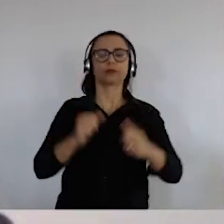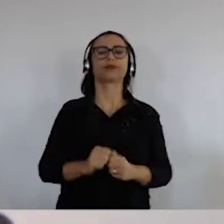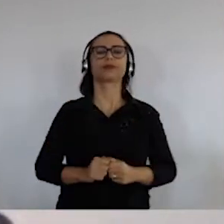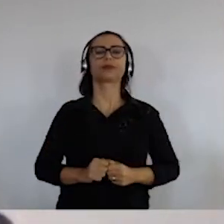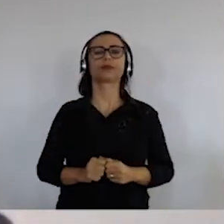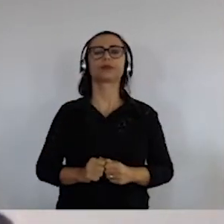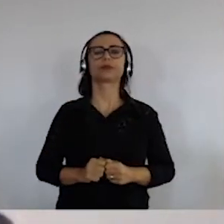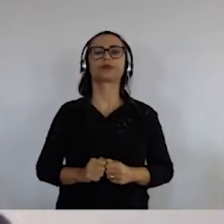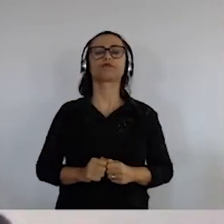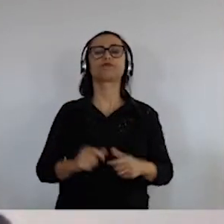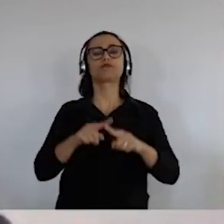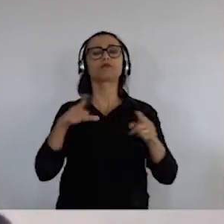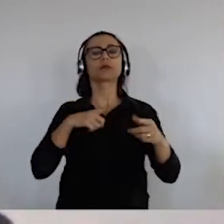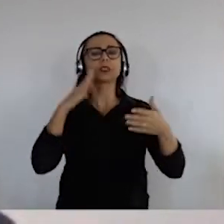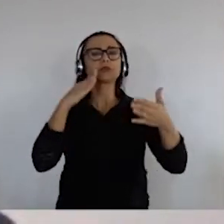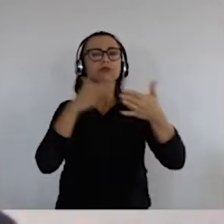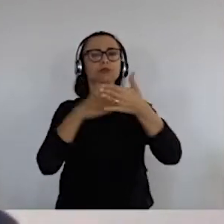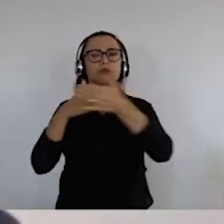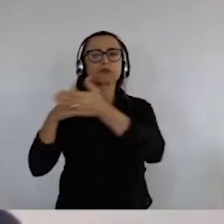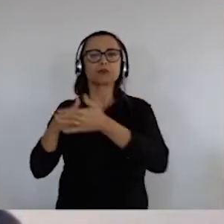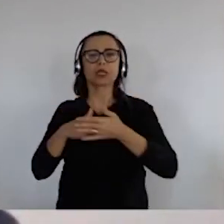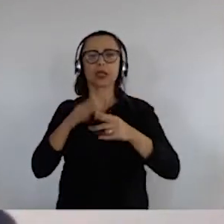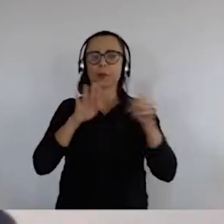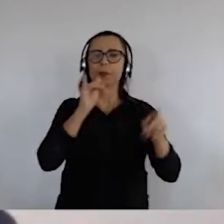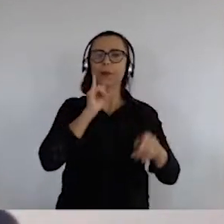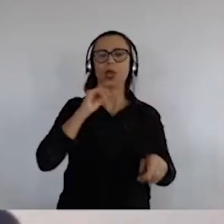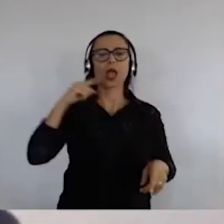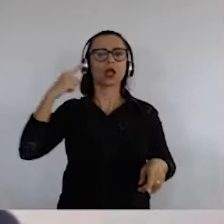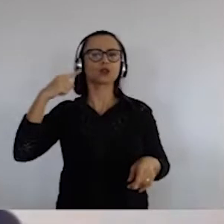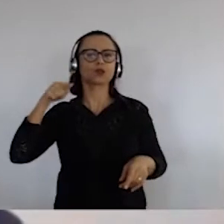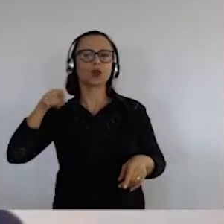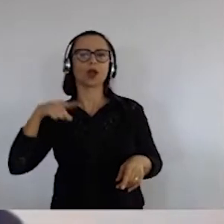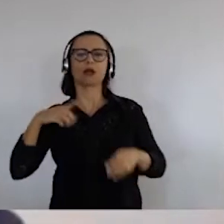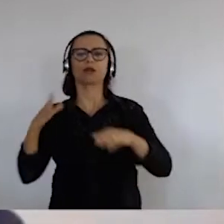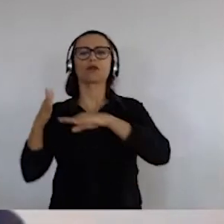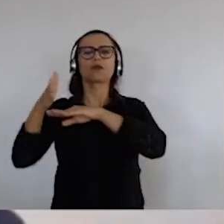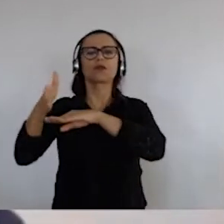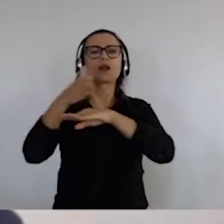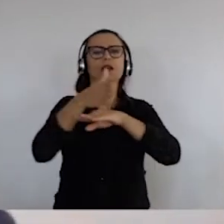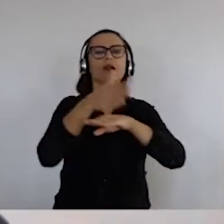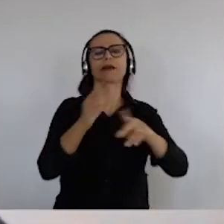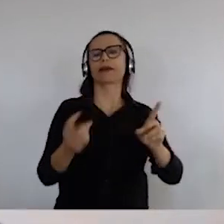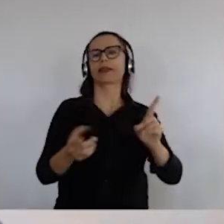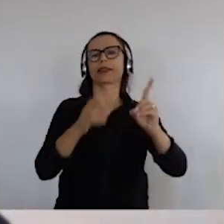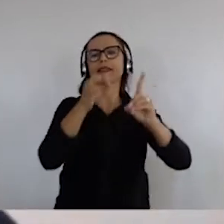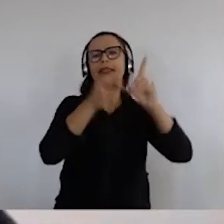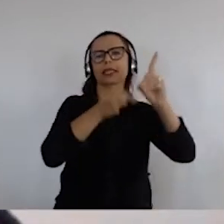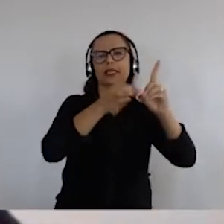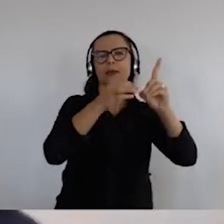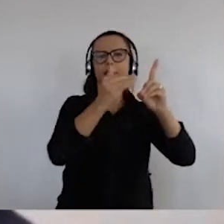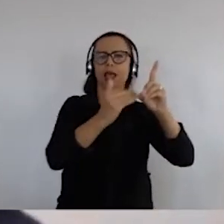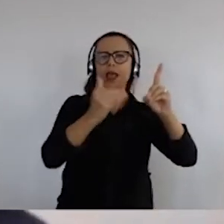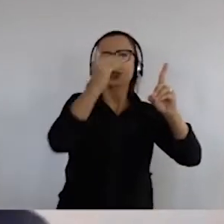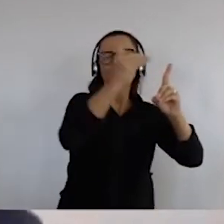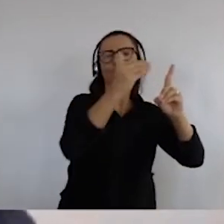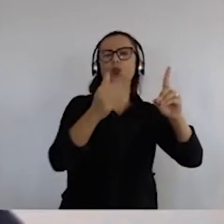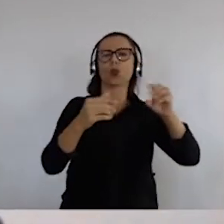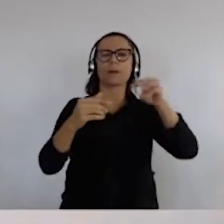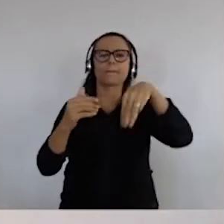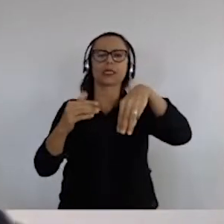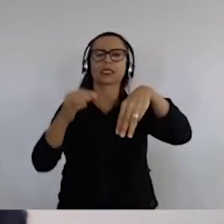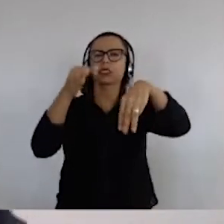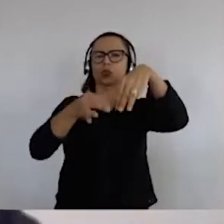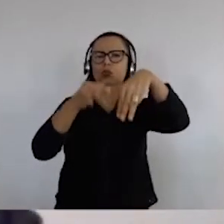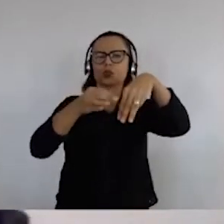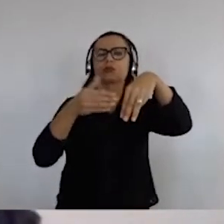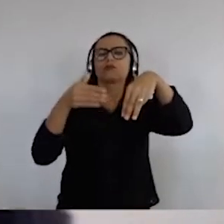Dizer que o advogado, para despachar com um juiz, com um desembargador, com um ministro, segundo a lei que